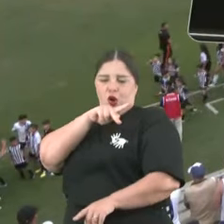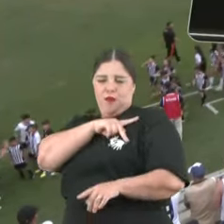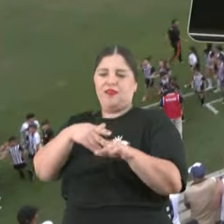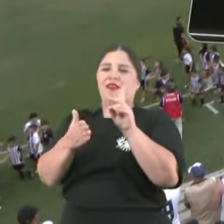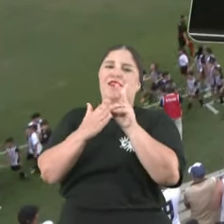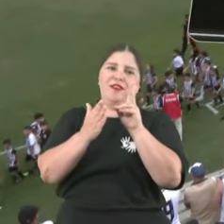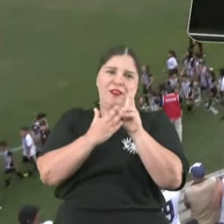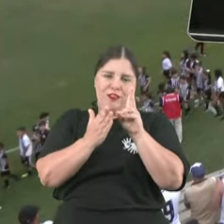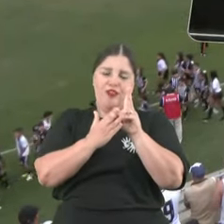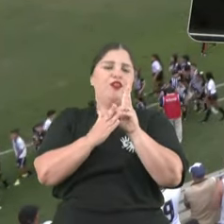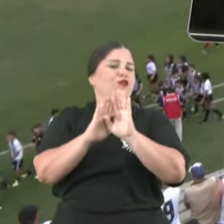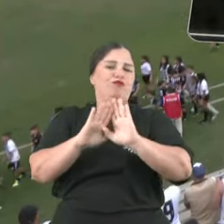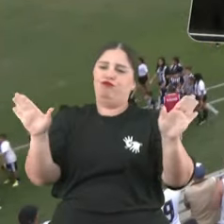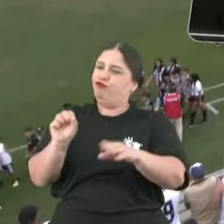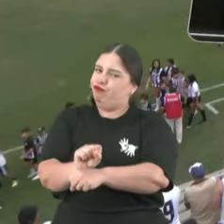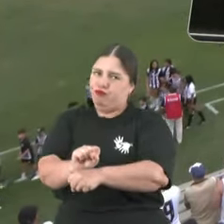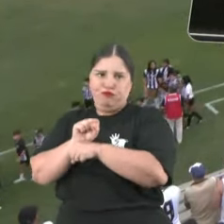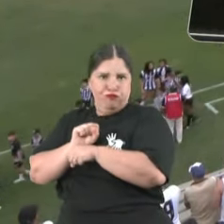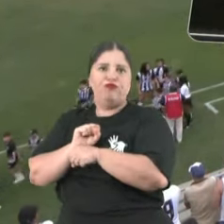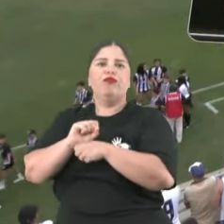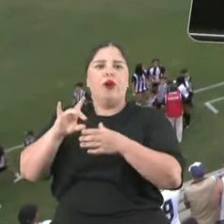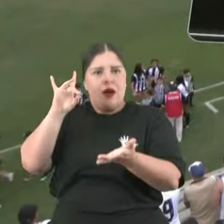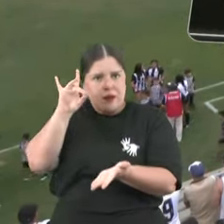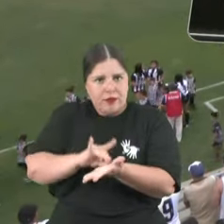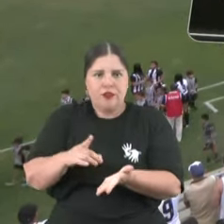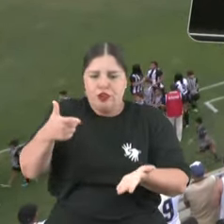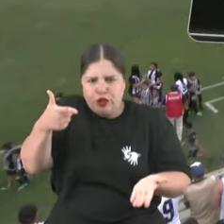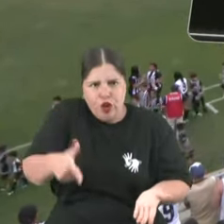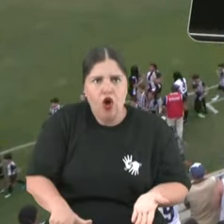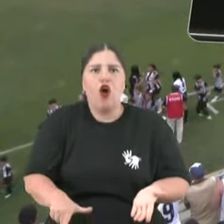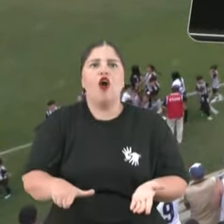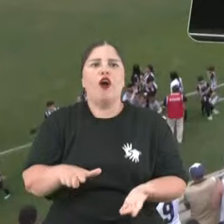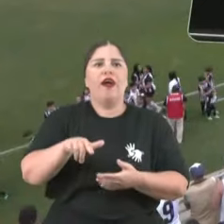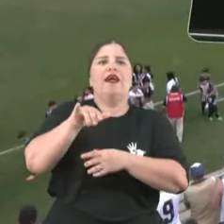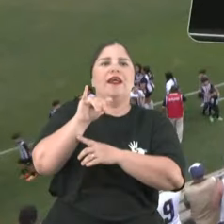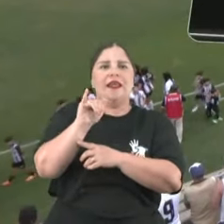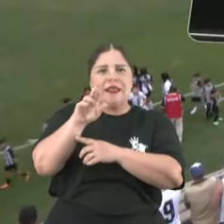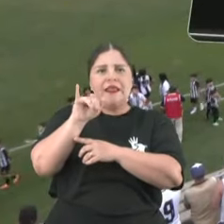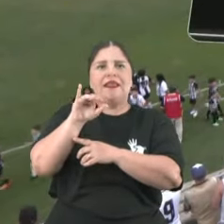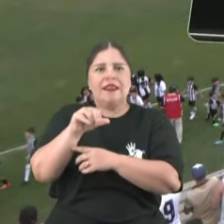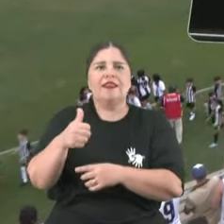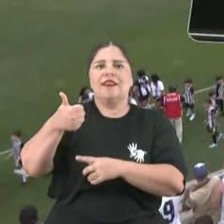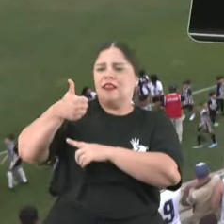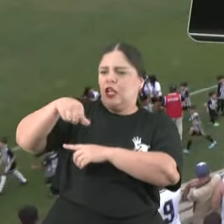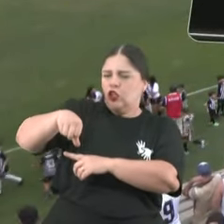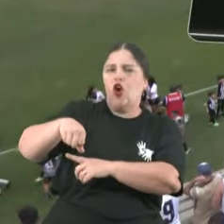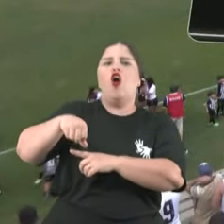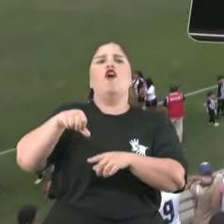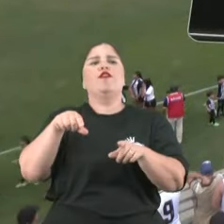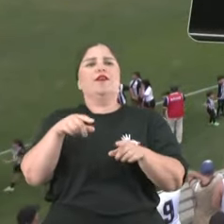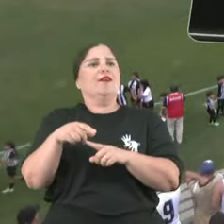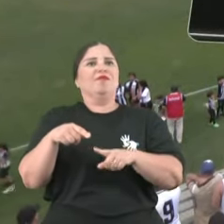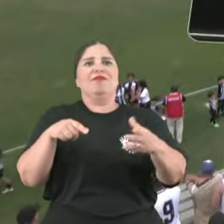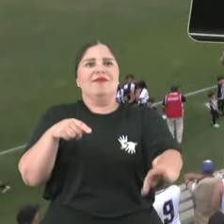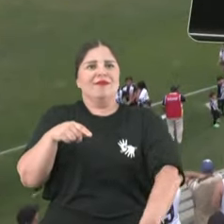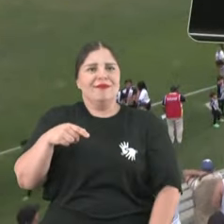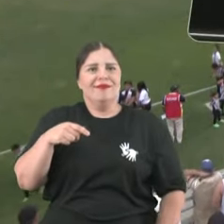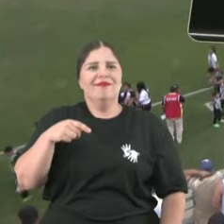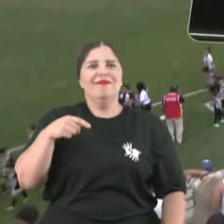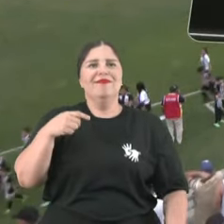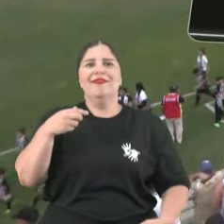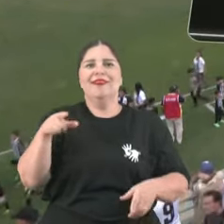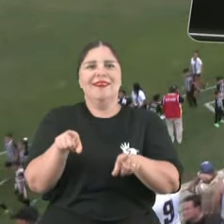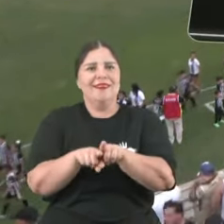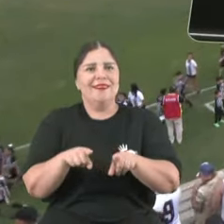duelo, volta a ser titular, ele veste a 20, Didira 19, 16 Kellington, 9 João Cabral, Rodrigo Fonseca é